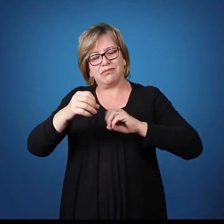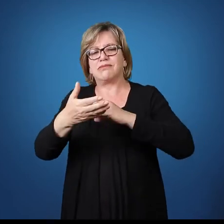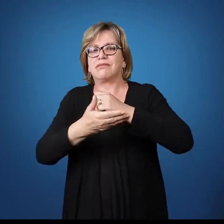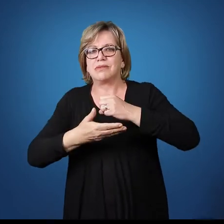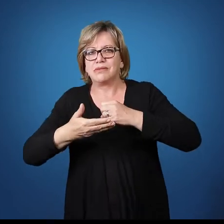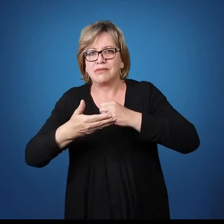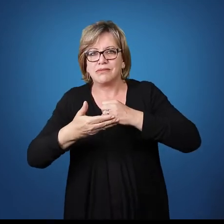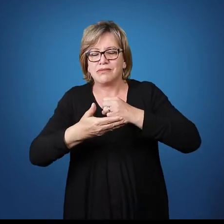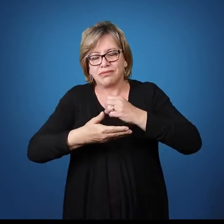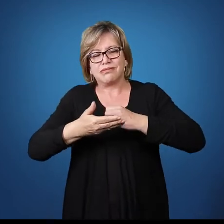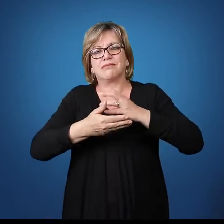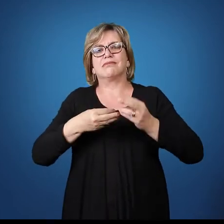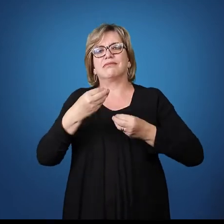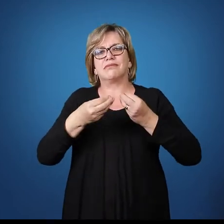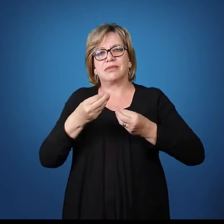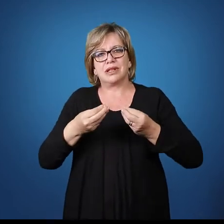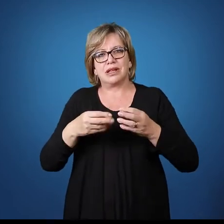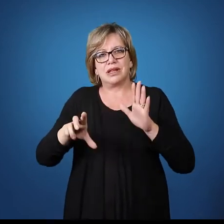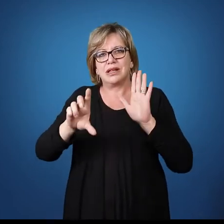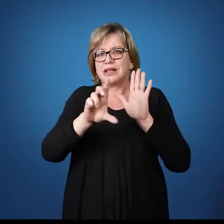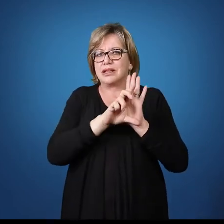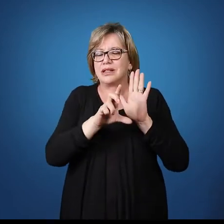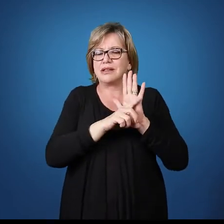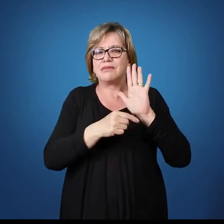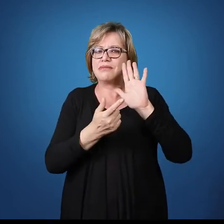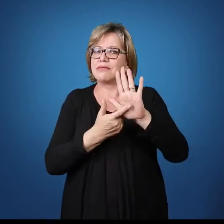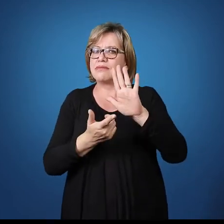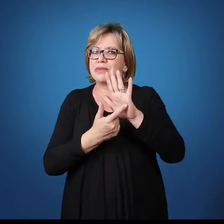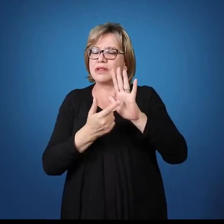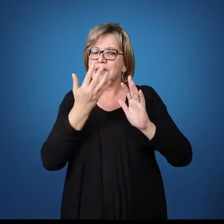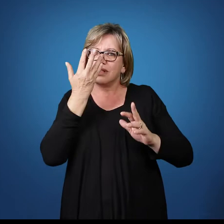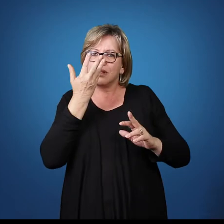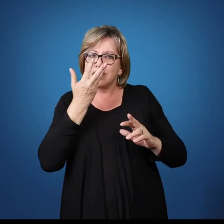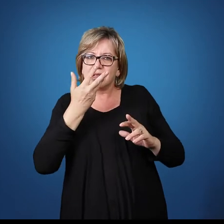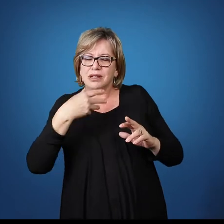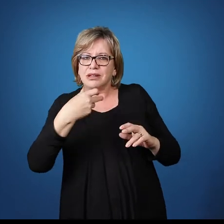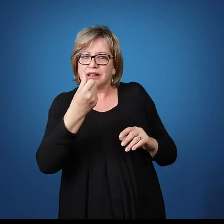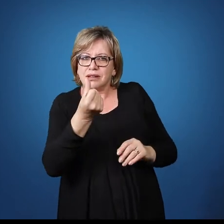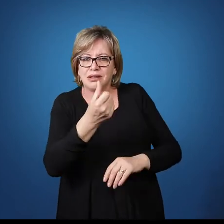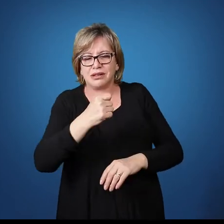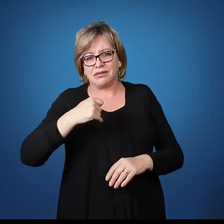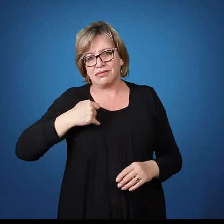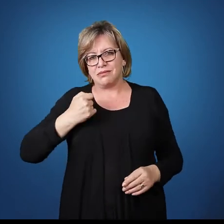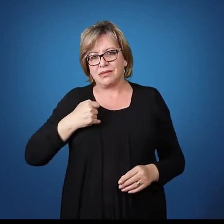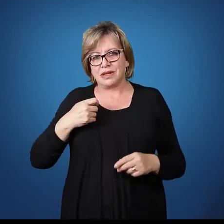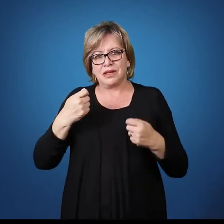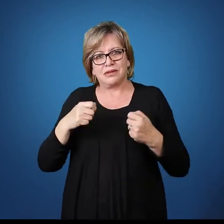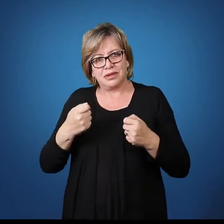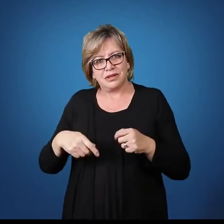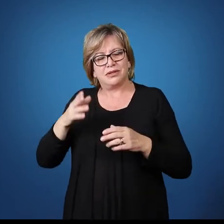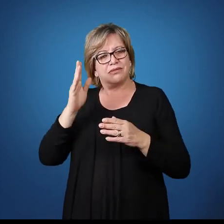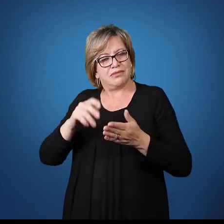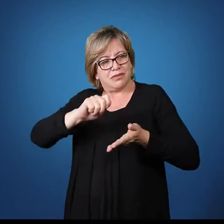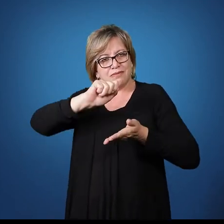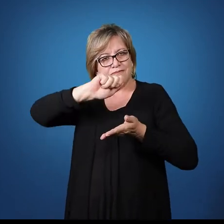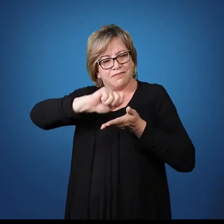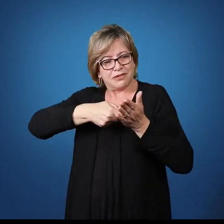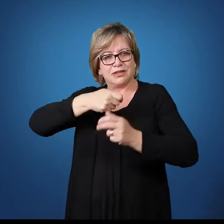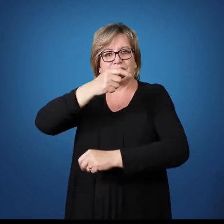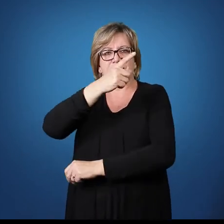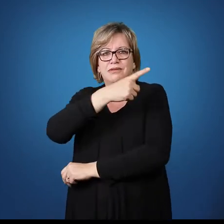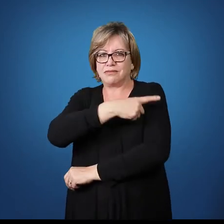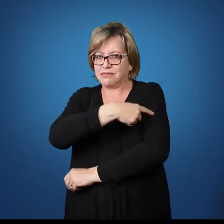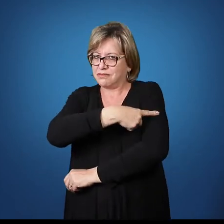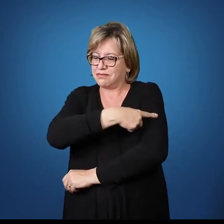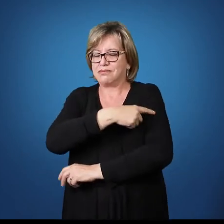lei, ela, então, define, né, que as crianças com 6 anos de idade precisam estar matriculadas já no